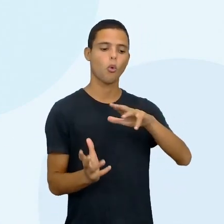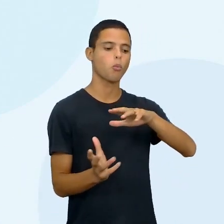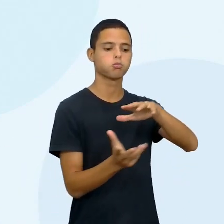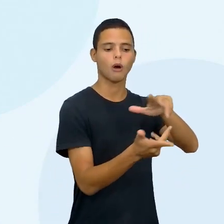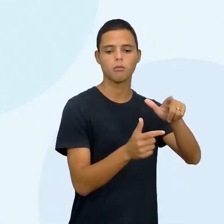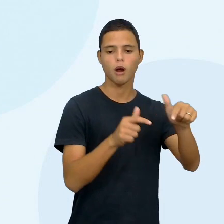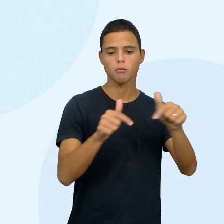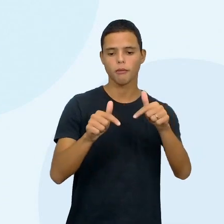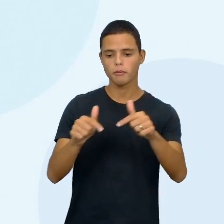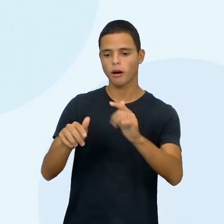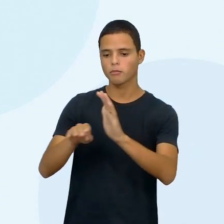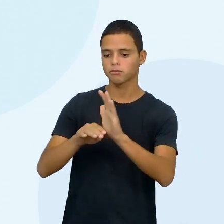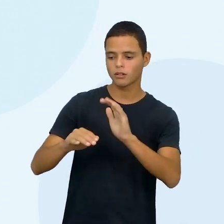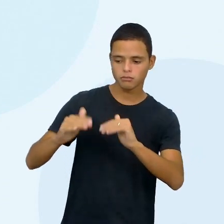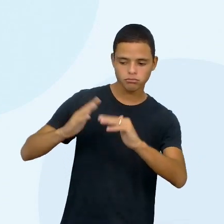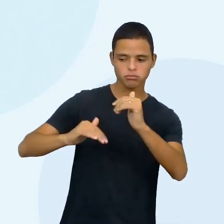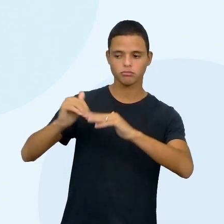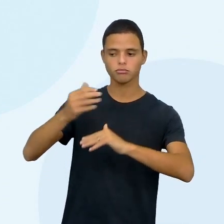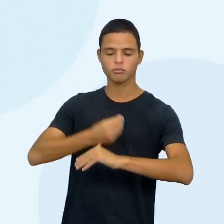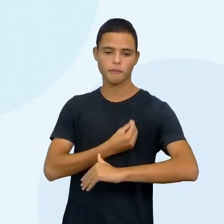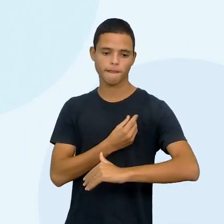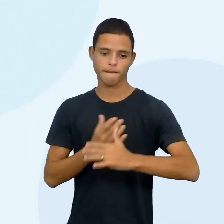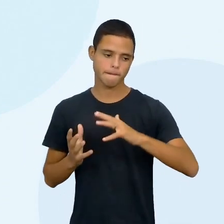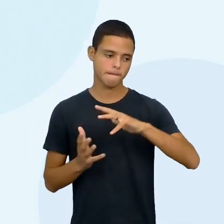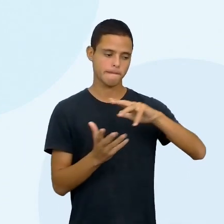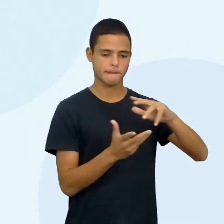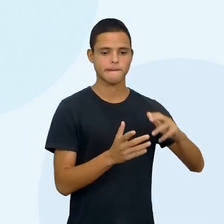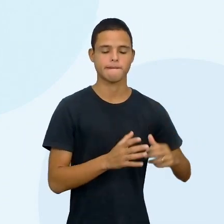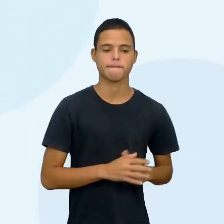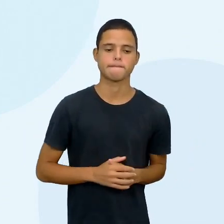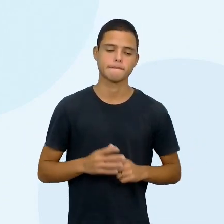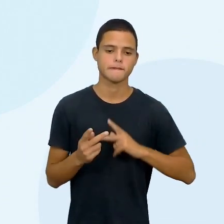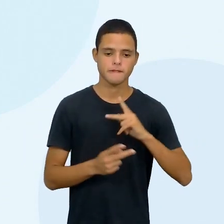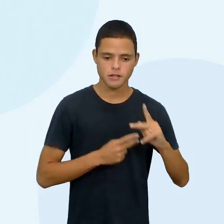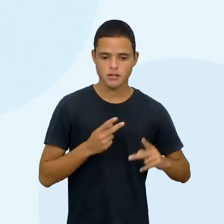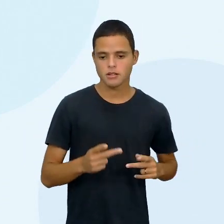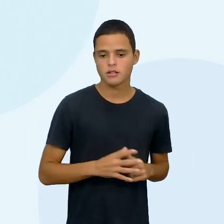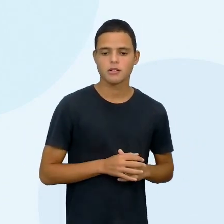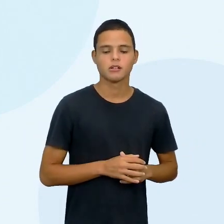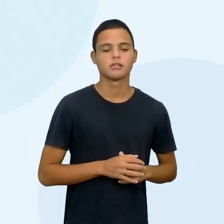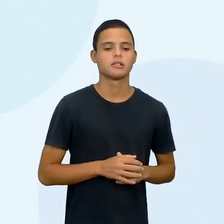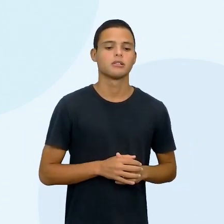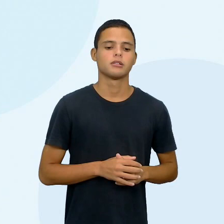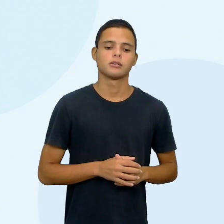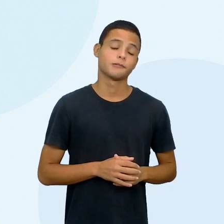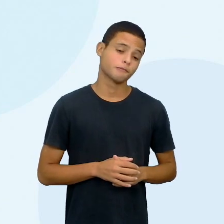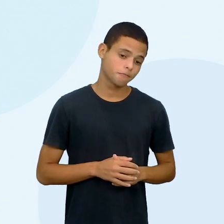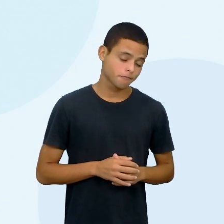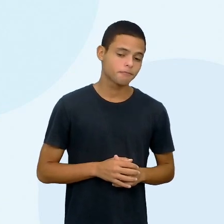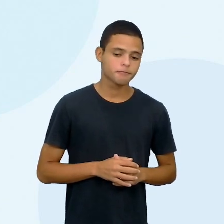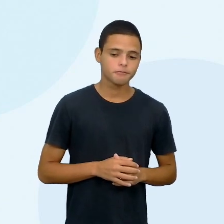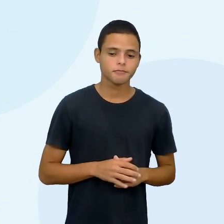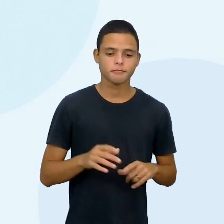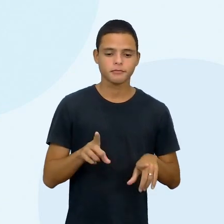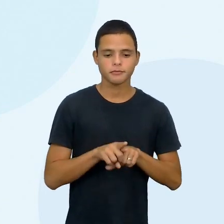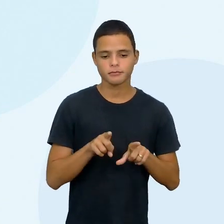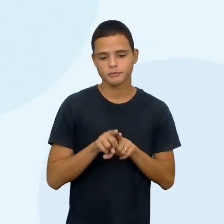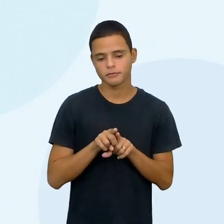com a melhoria da qualidade de vida no planeta. E também é um modo também